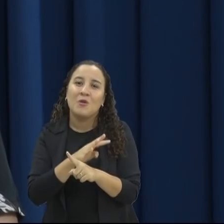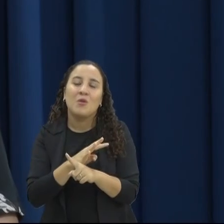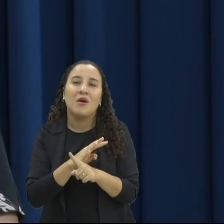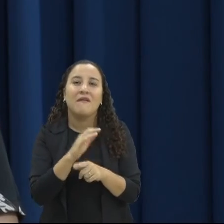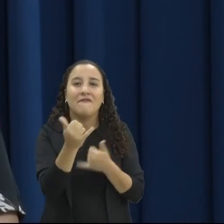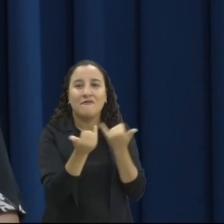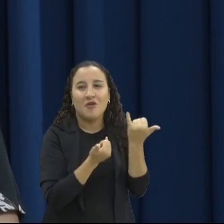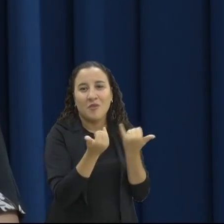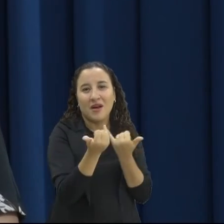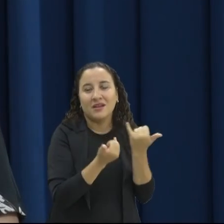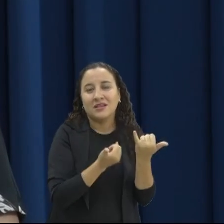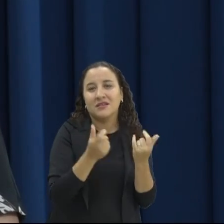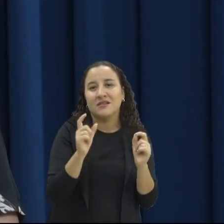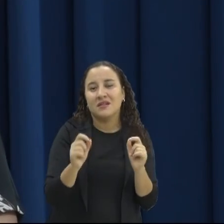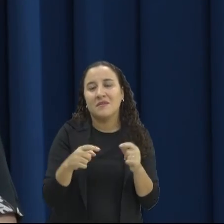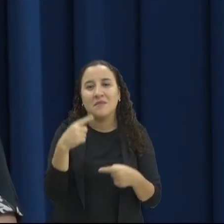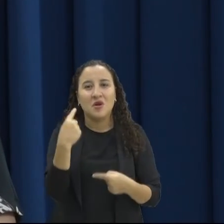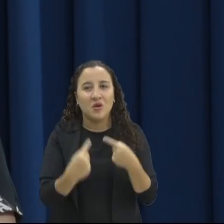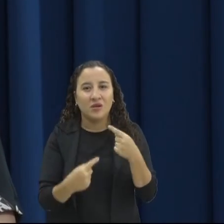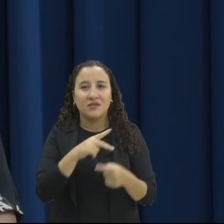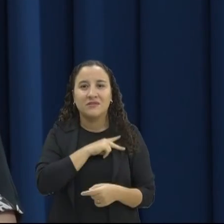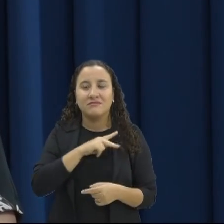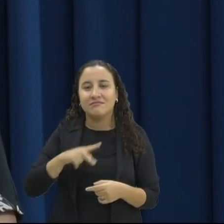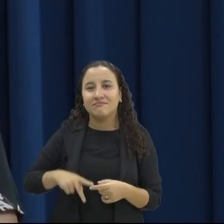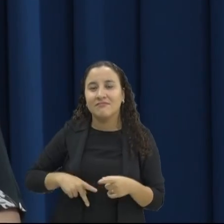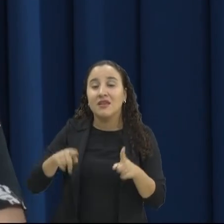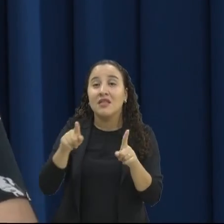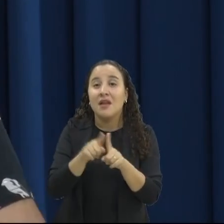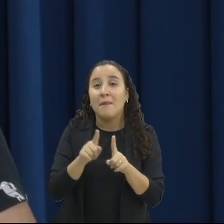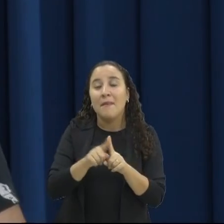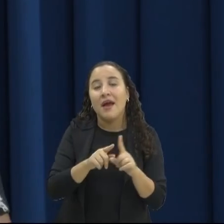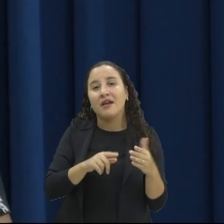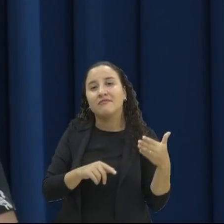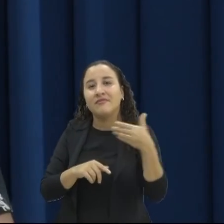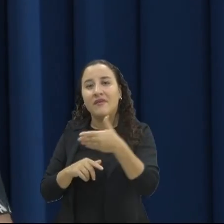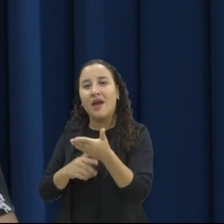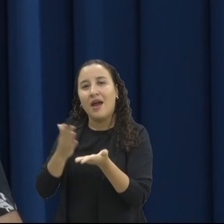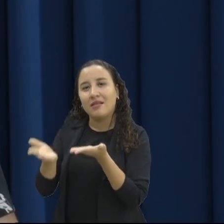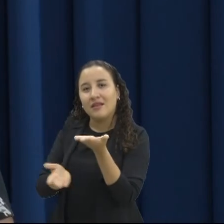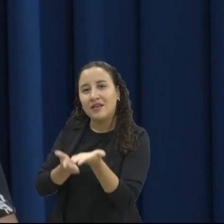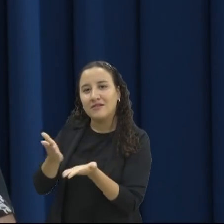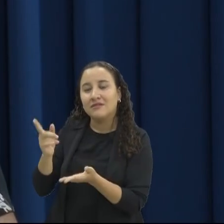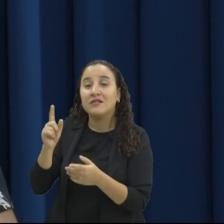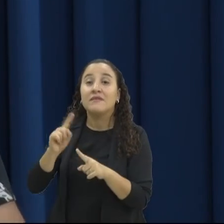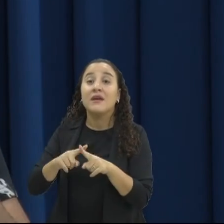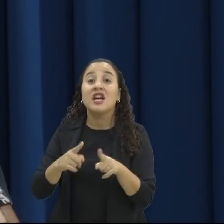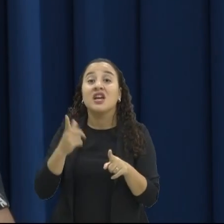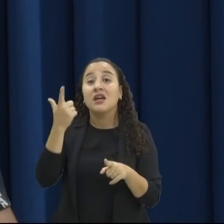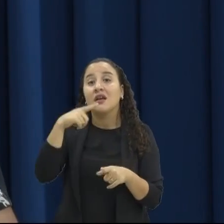públicas chegando nos lugares em que essas pessoas moram. Quem chega lá é a polícia. É a